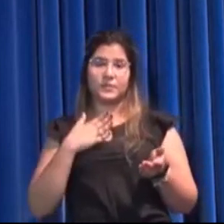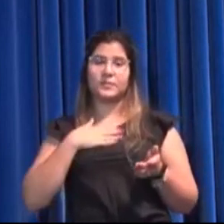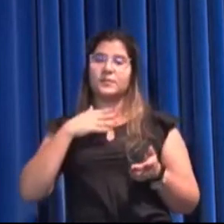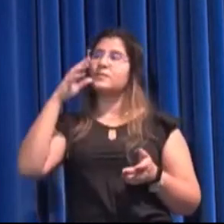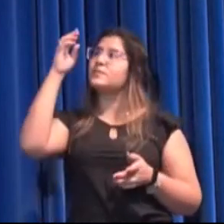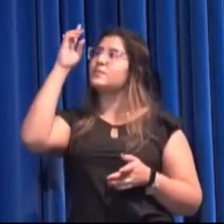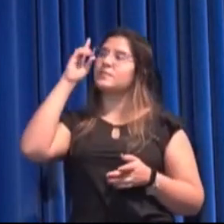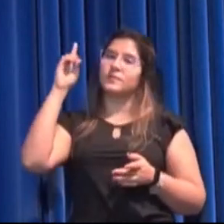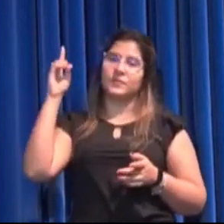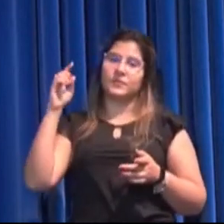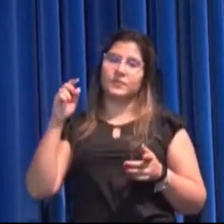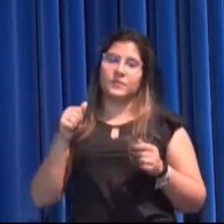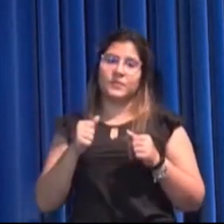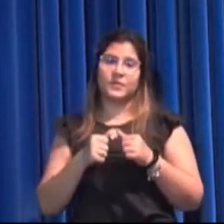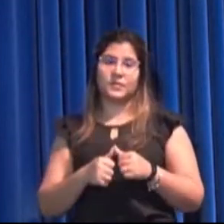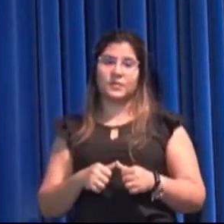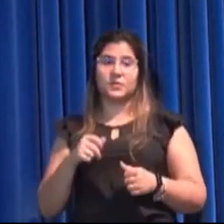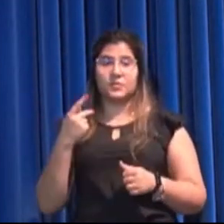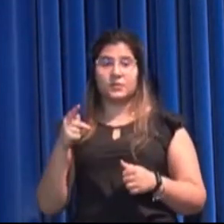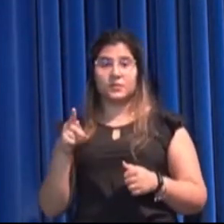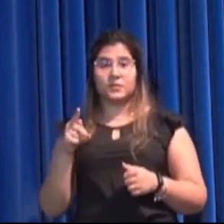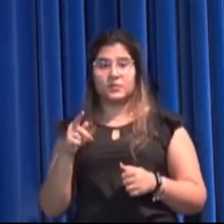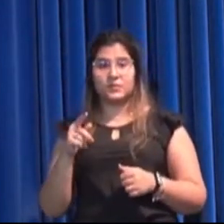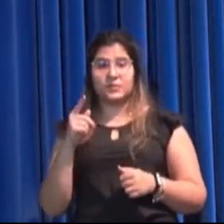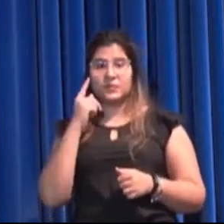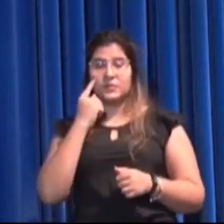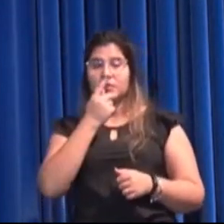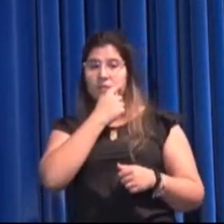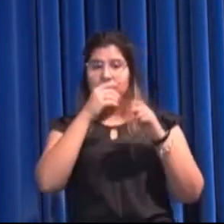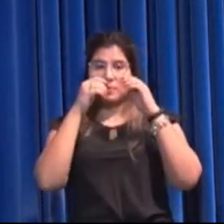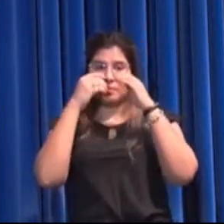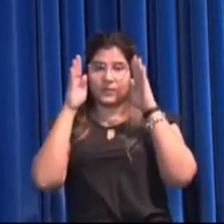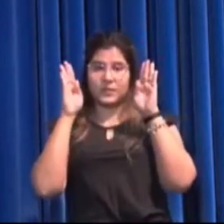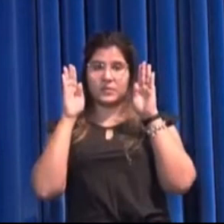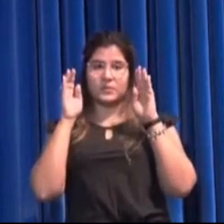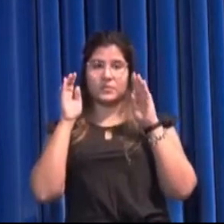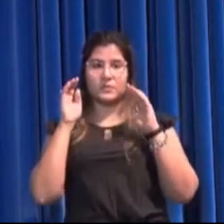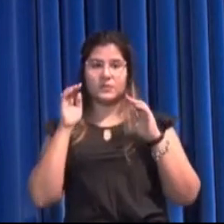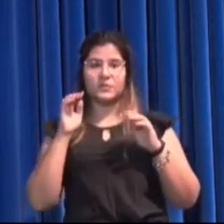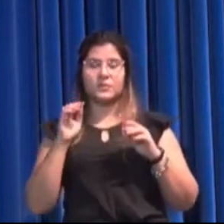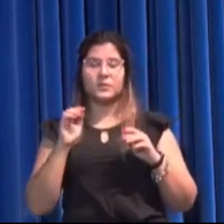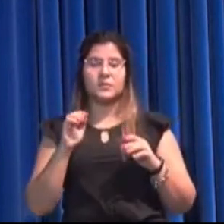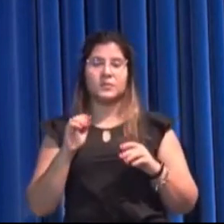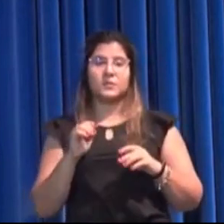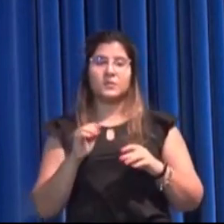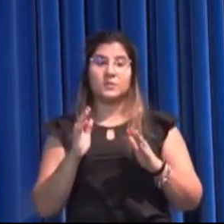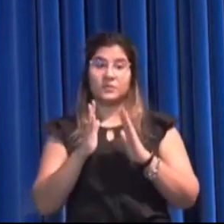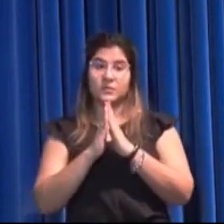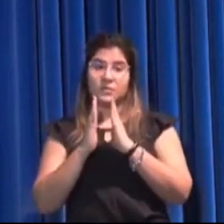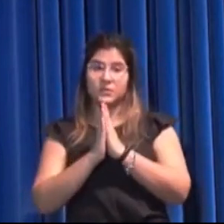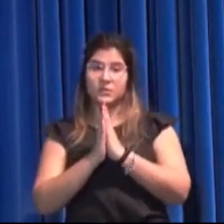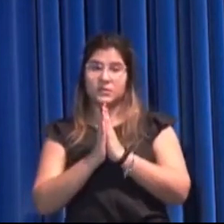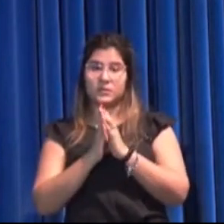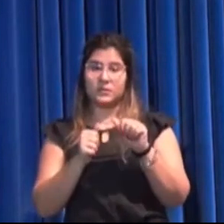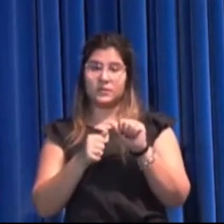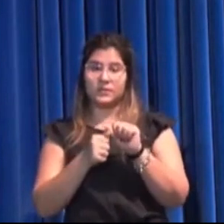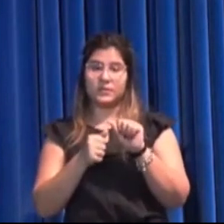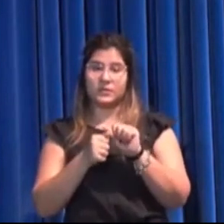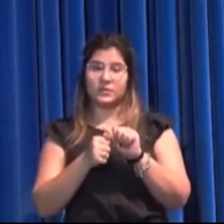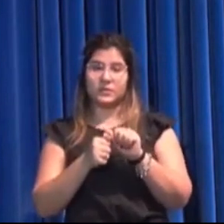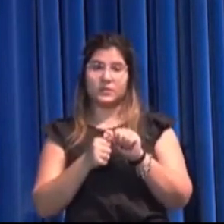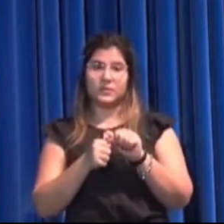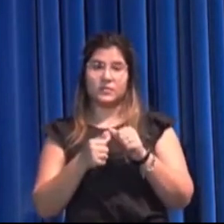Deus, estejam os teus olhos abertos e os teus ouvidos atentos à oração que se fizer deste